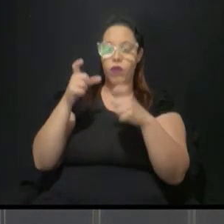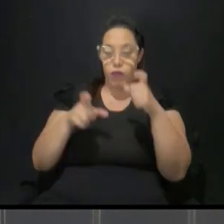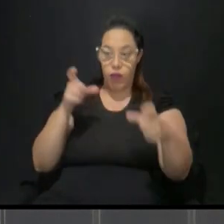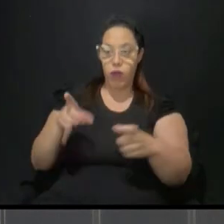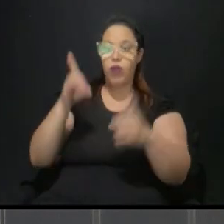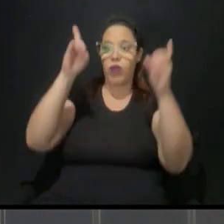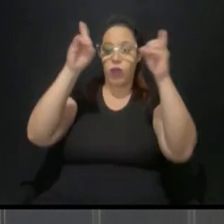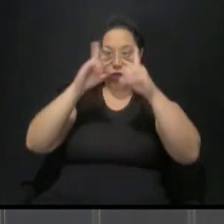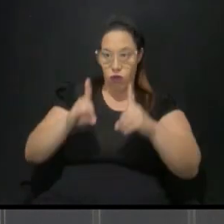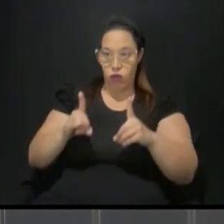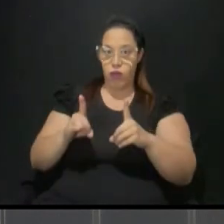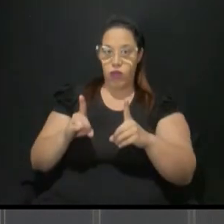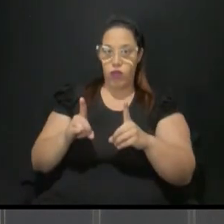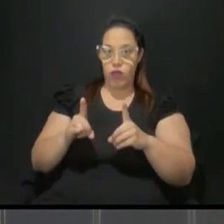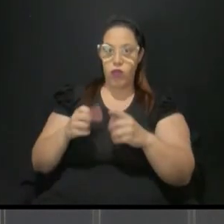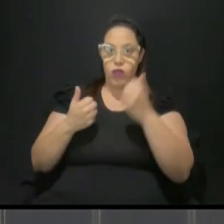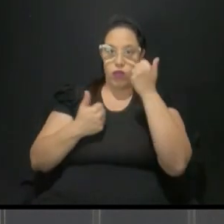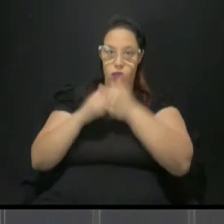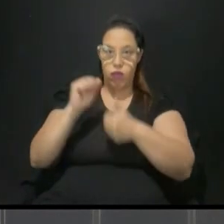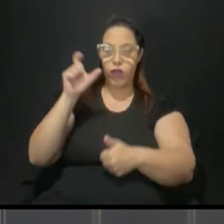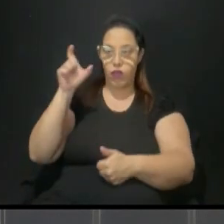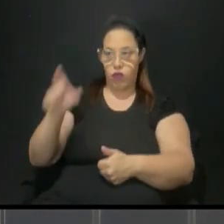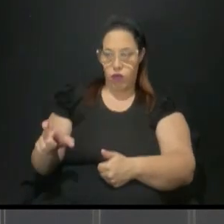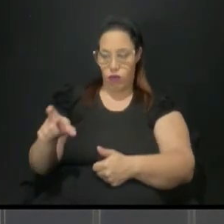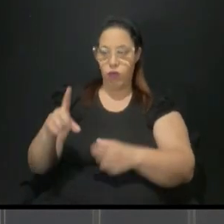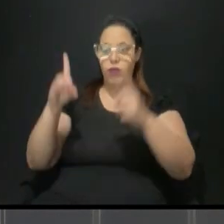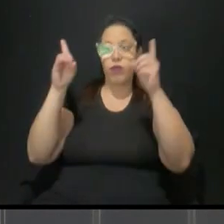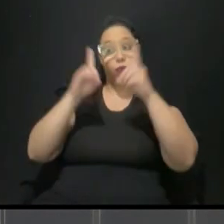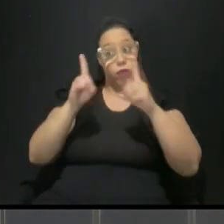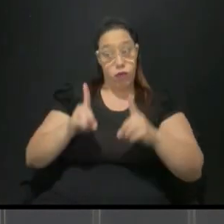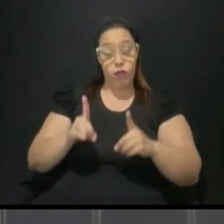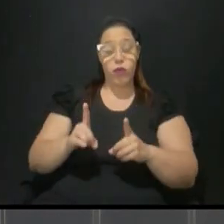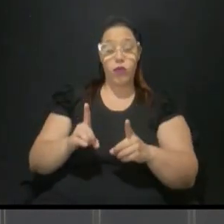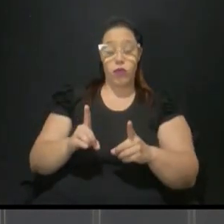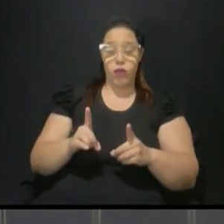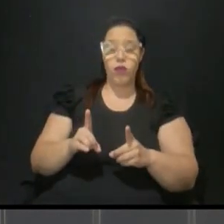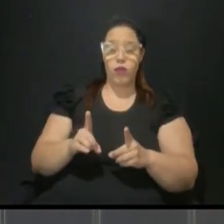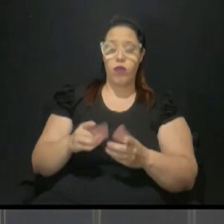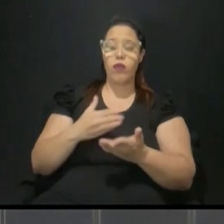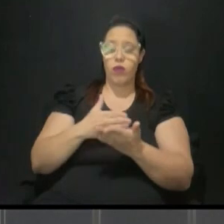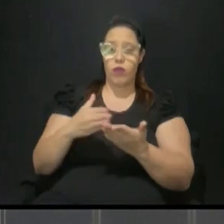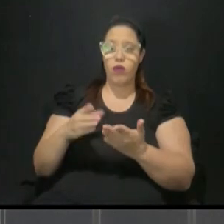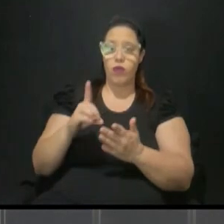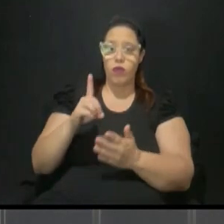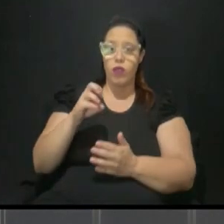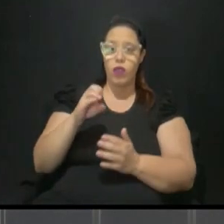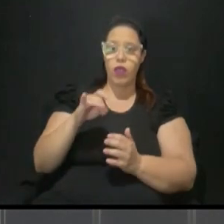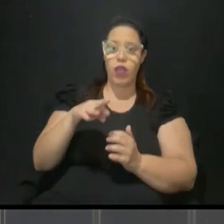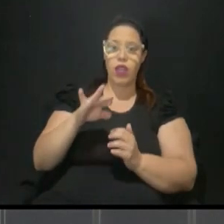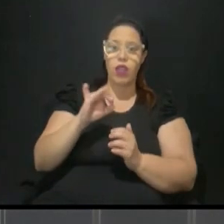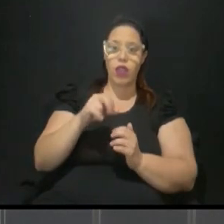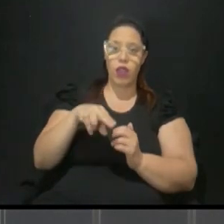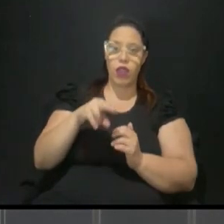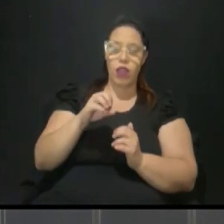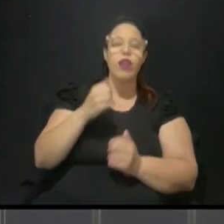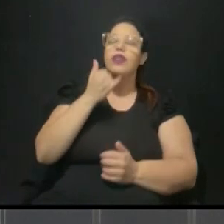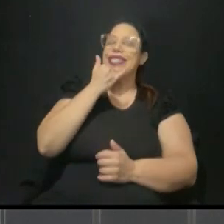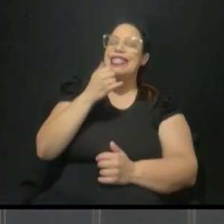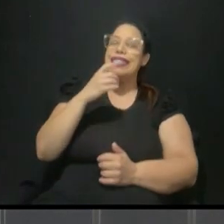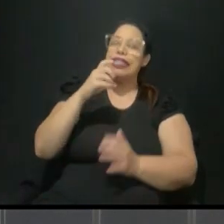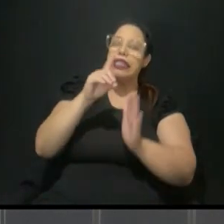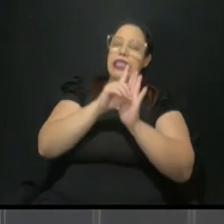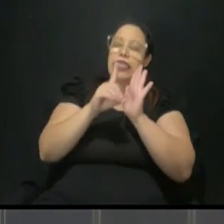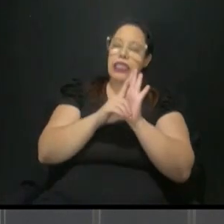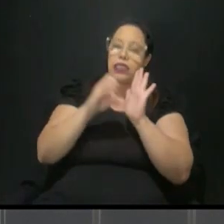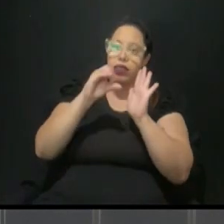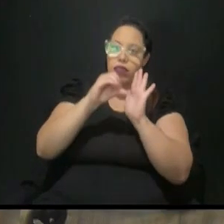o esporte para pessoas com deficiência. Então, a partir da década de 90, foi mais ou menos 95, você lembra disso,